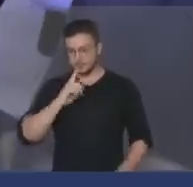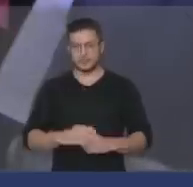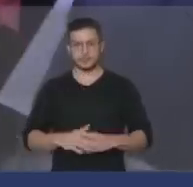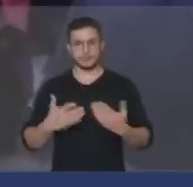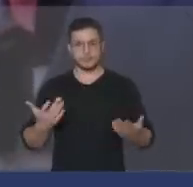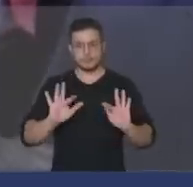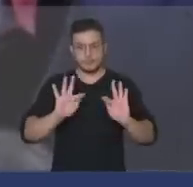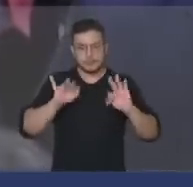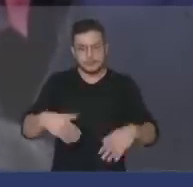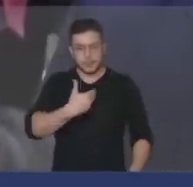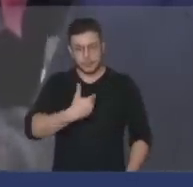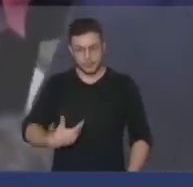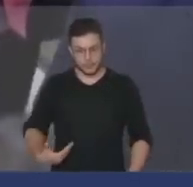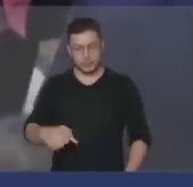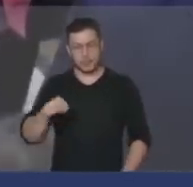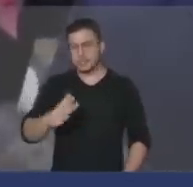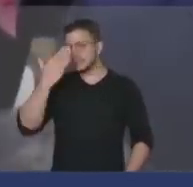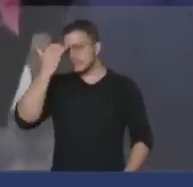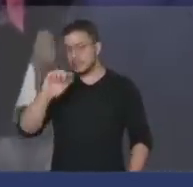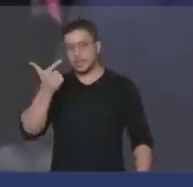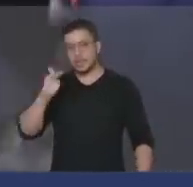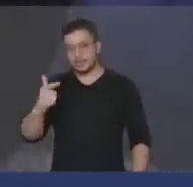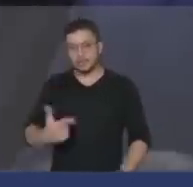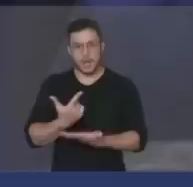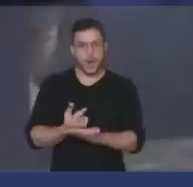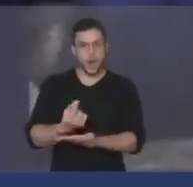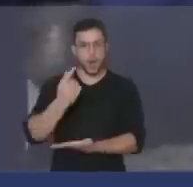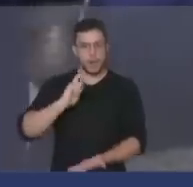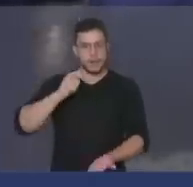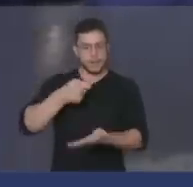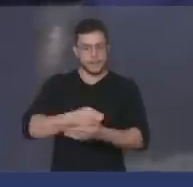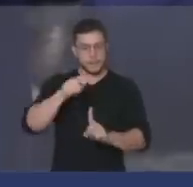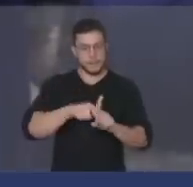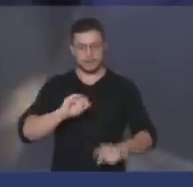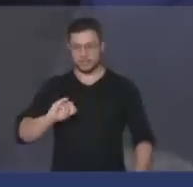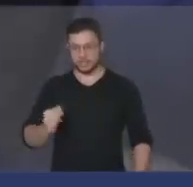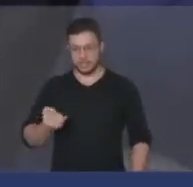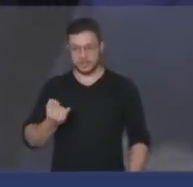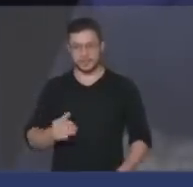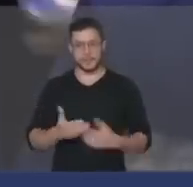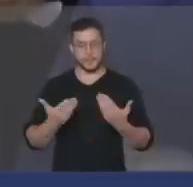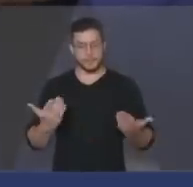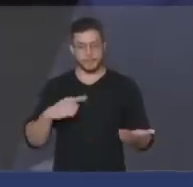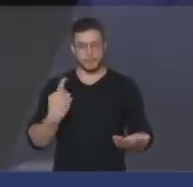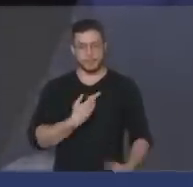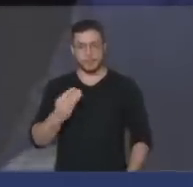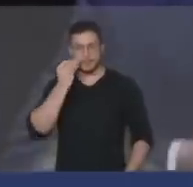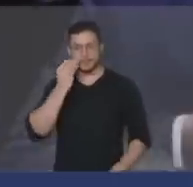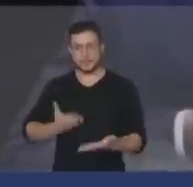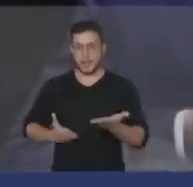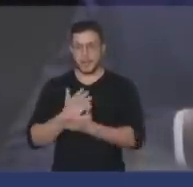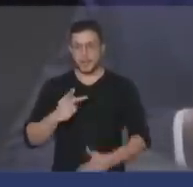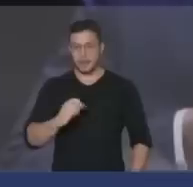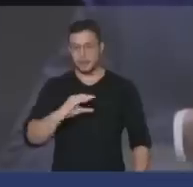No final do governo Bolsonaro, sabendo que ele não fez previsão orçamentária para se pagar a partir de janeiro os R$600, estamos tentando aprovar uma